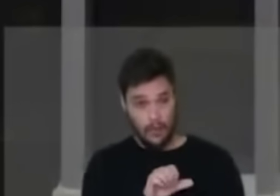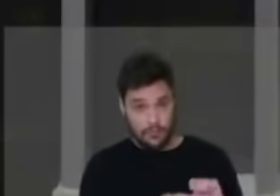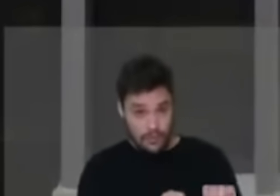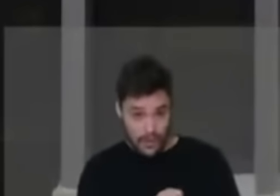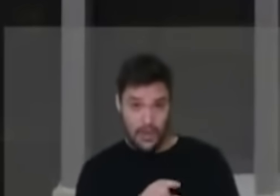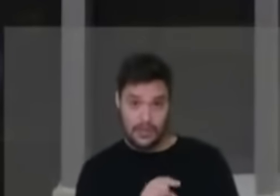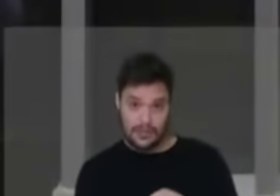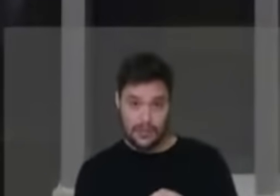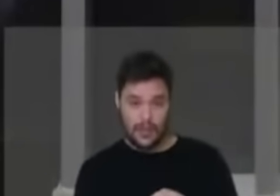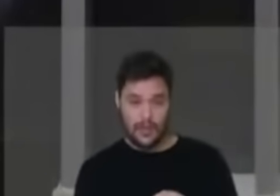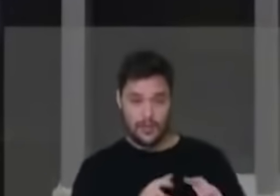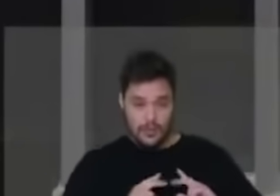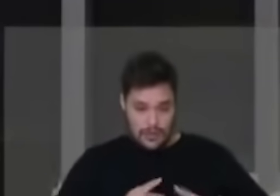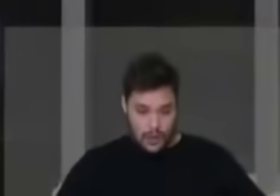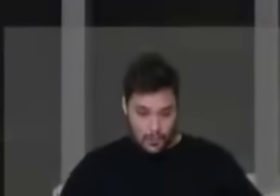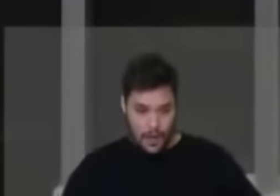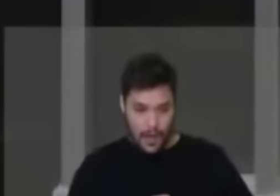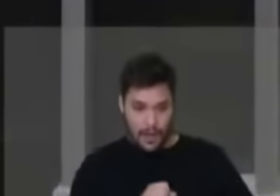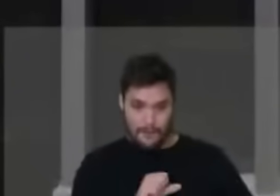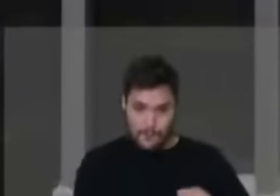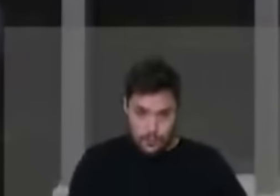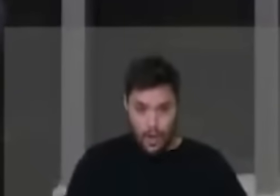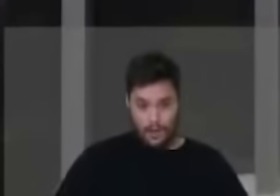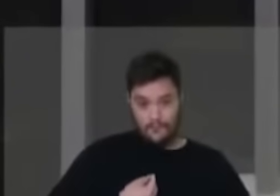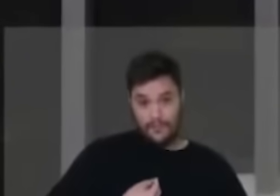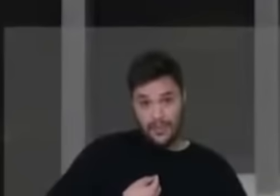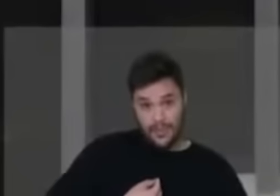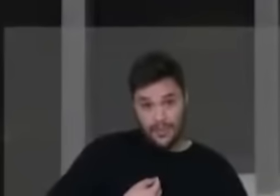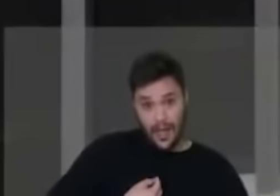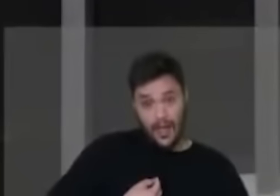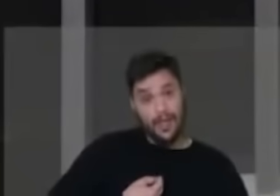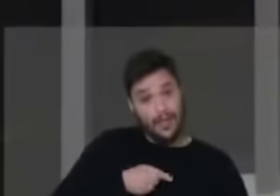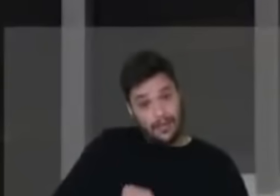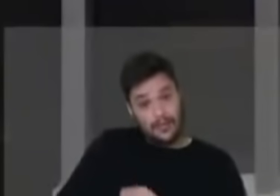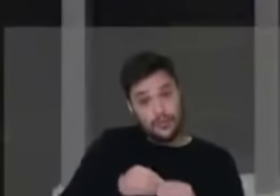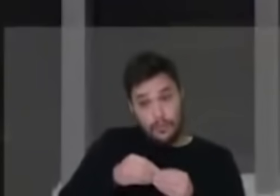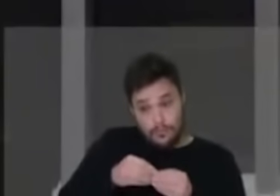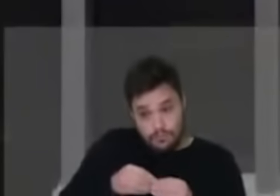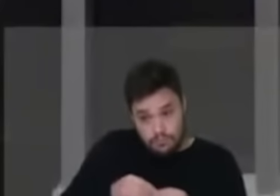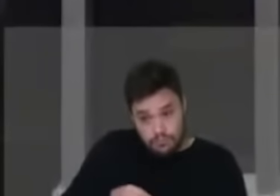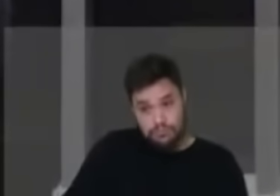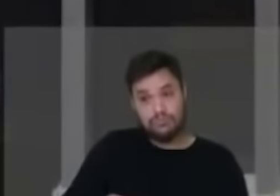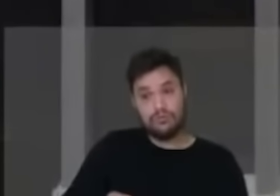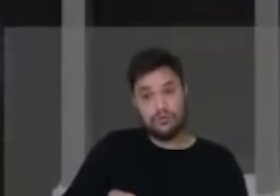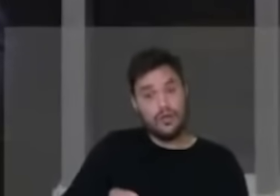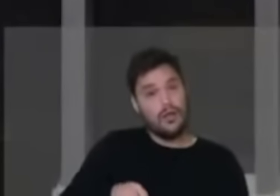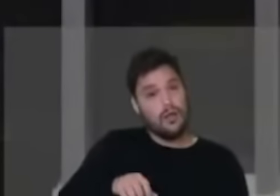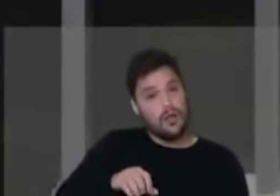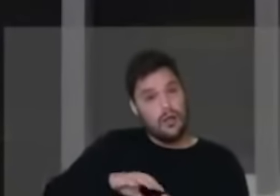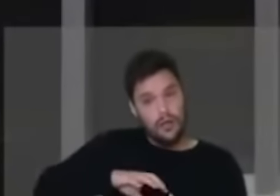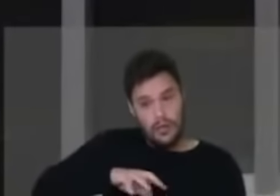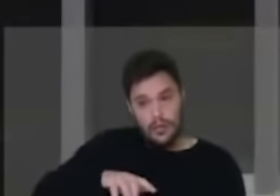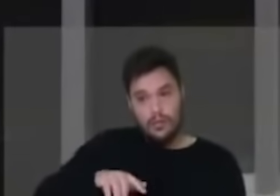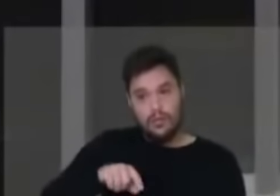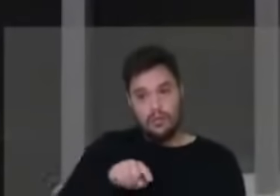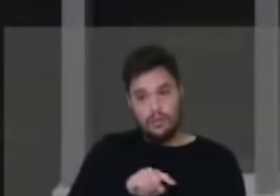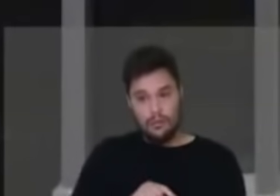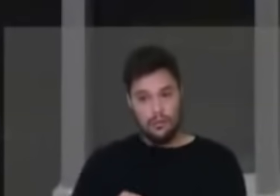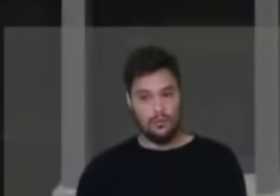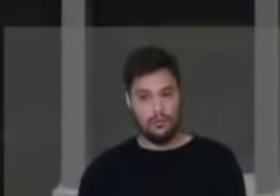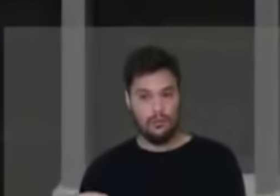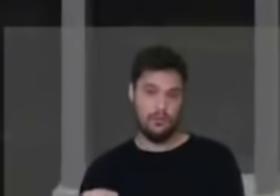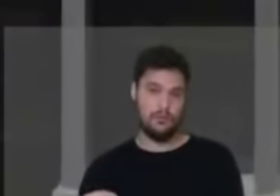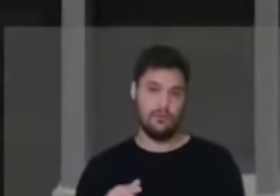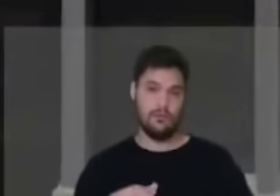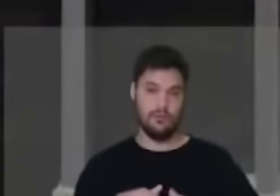de vida dos seres humanos são tão grandes que isso desestabilizou o próprio sistema Terra. E por isso